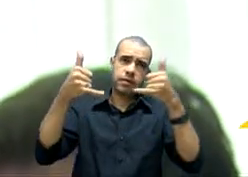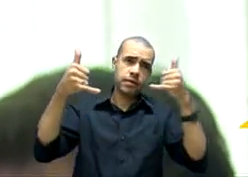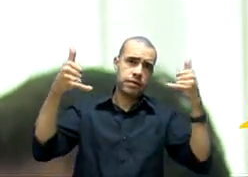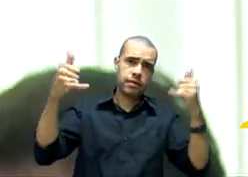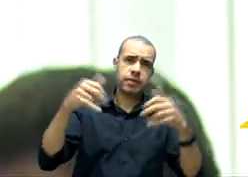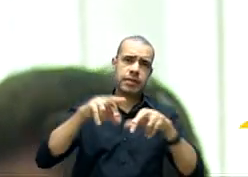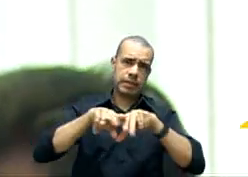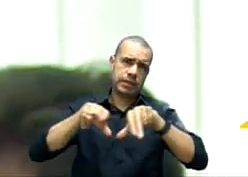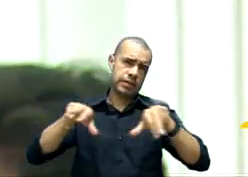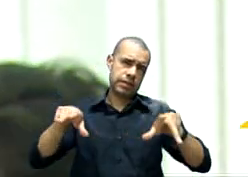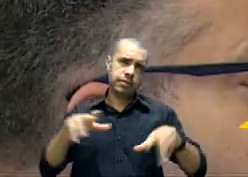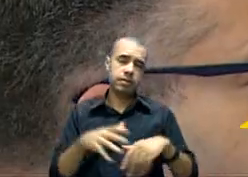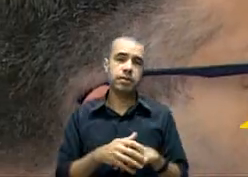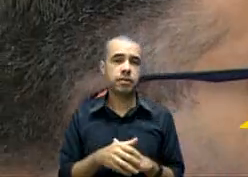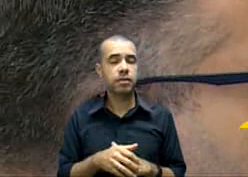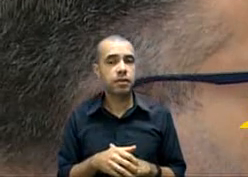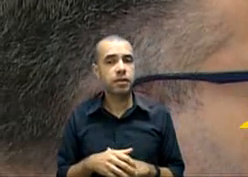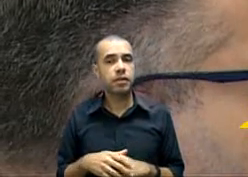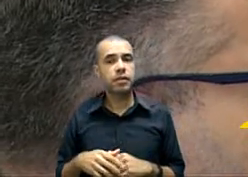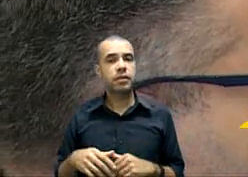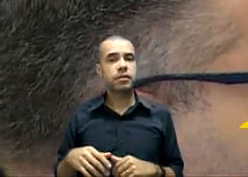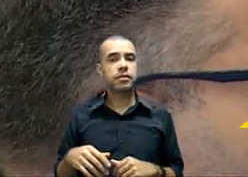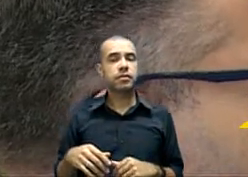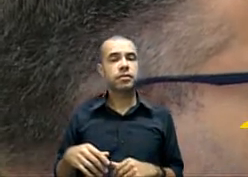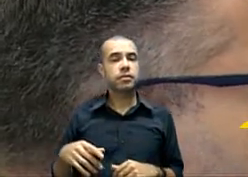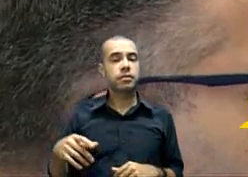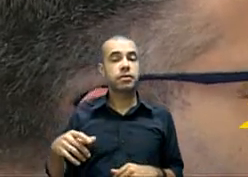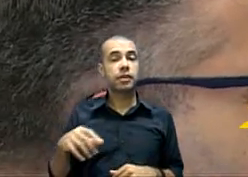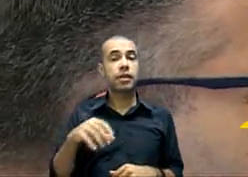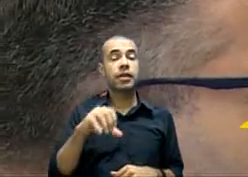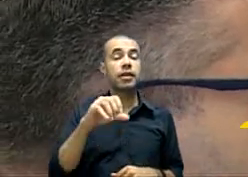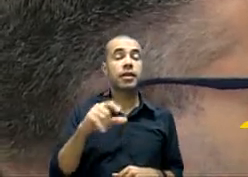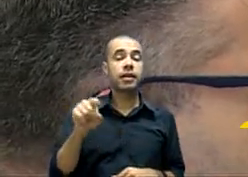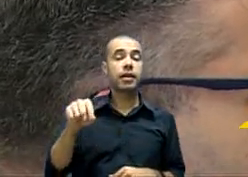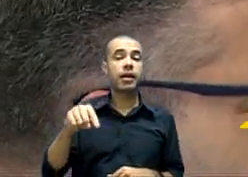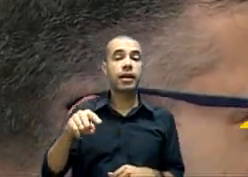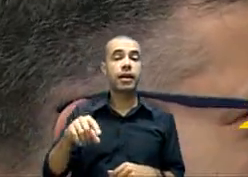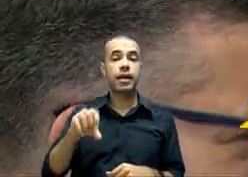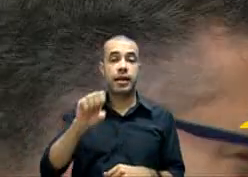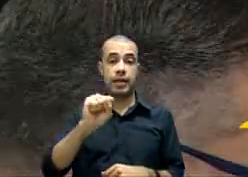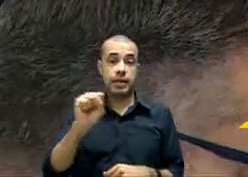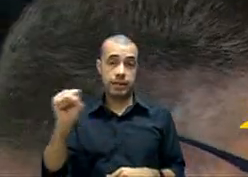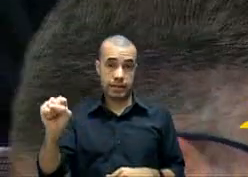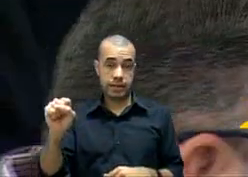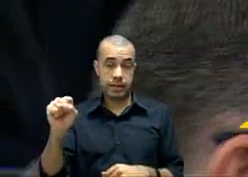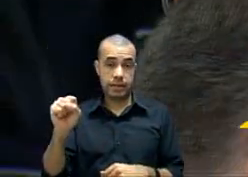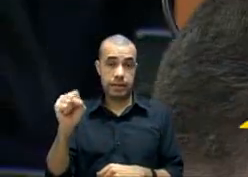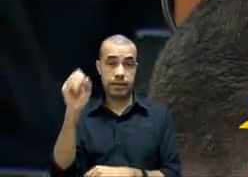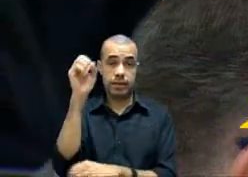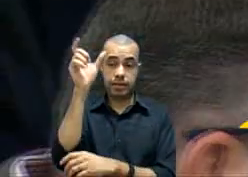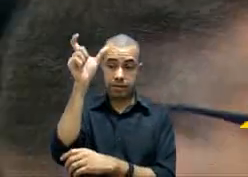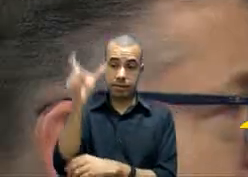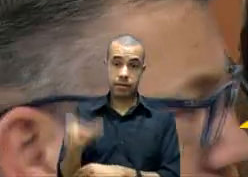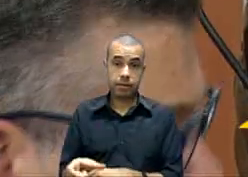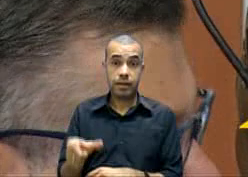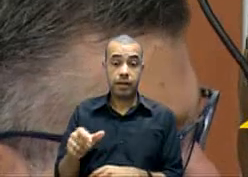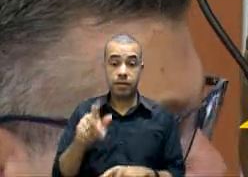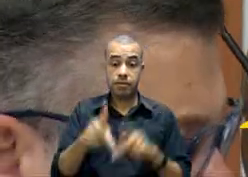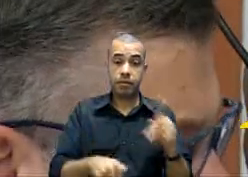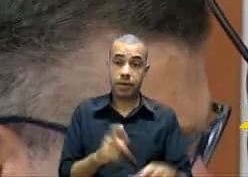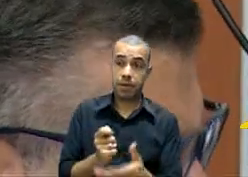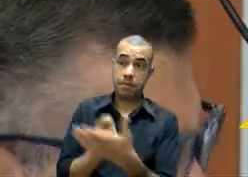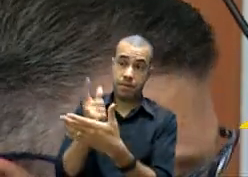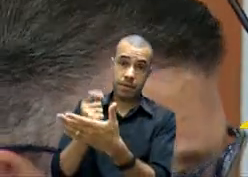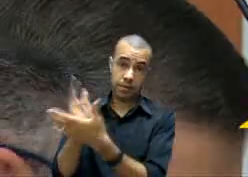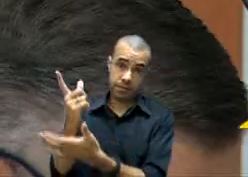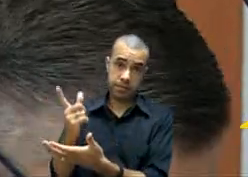toda. Ela cobre, esse ISS cobre a taxa de iluminação que a população teria que pagar. Sim, mas as